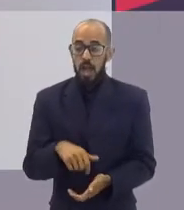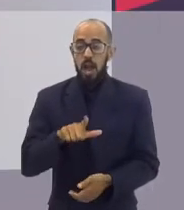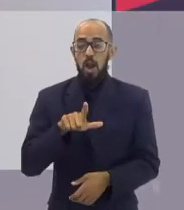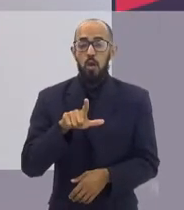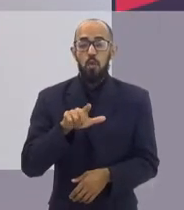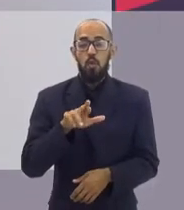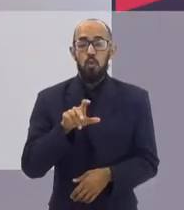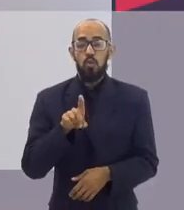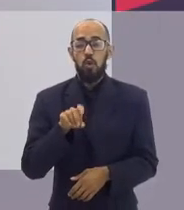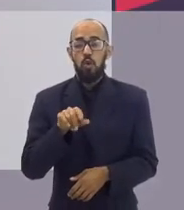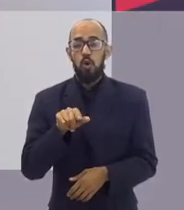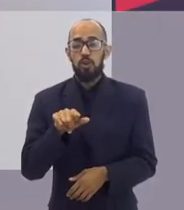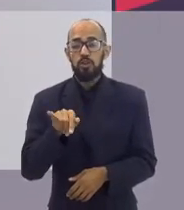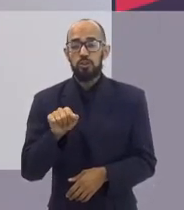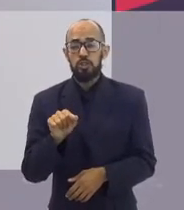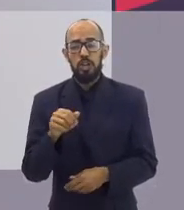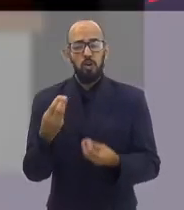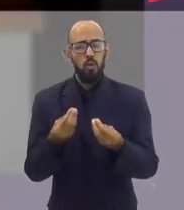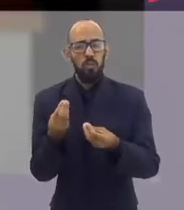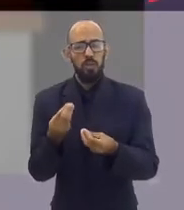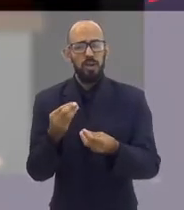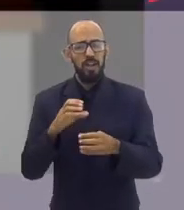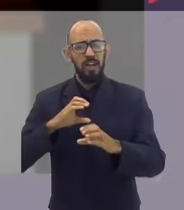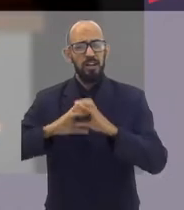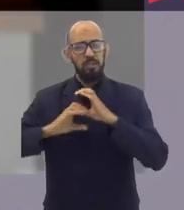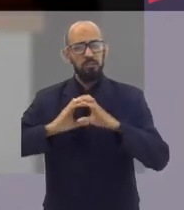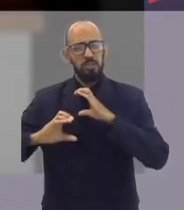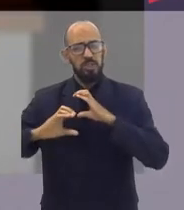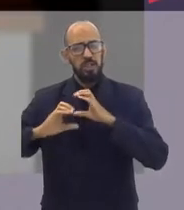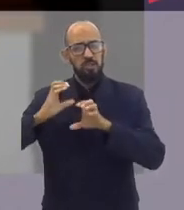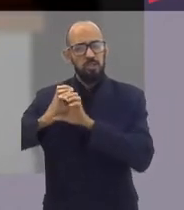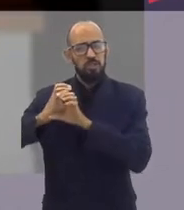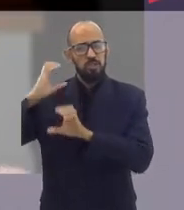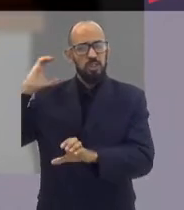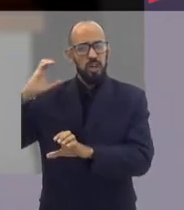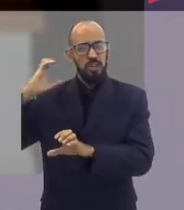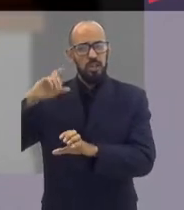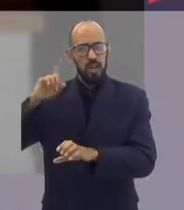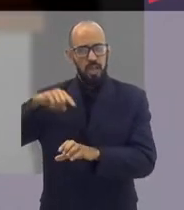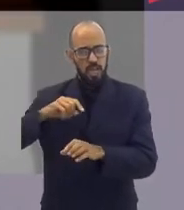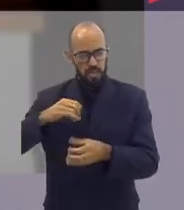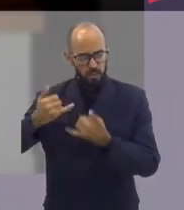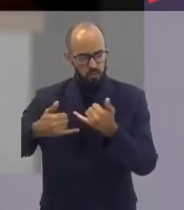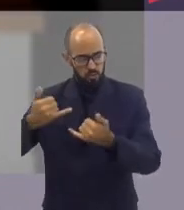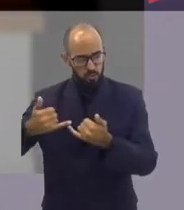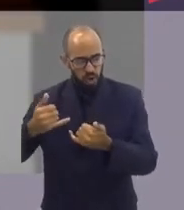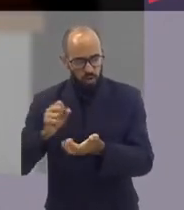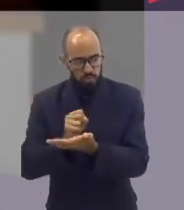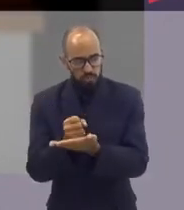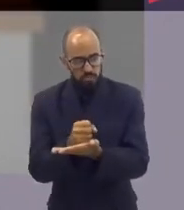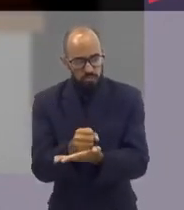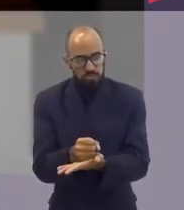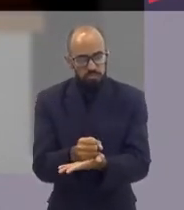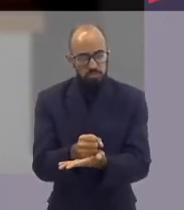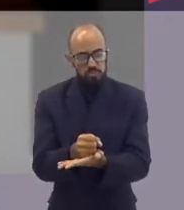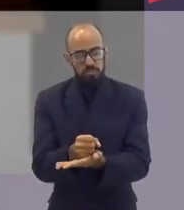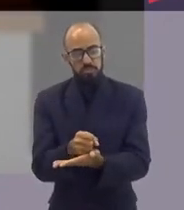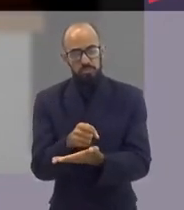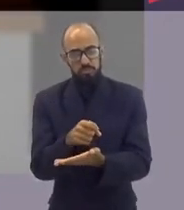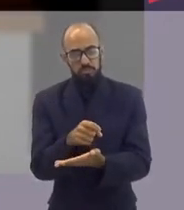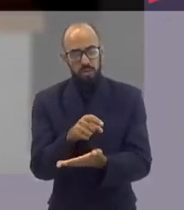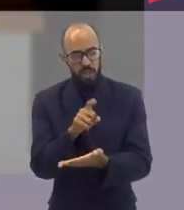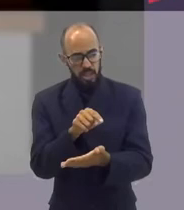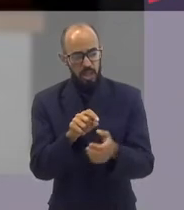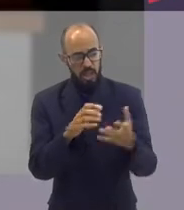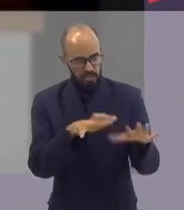como é a ludologia, como é que ela dialoga com a engenharia? É por esse campo dos jogos eletrônicos, da